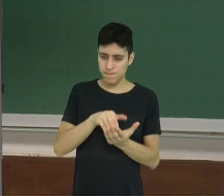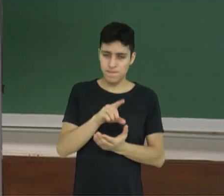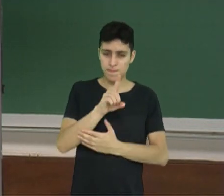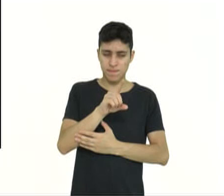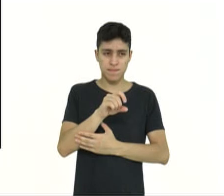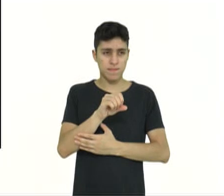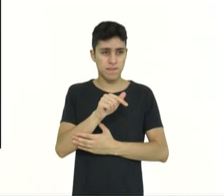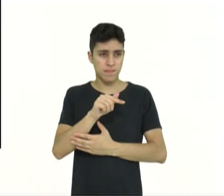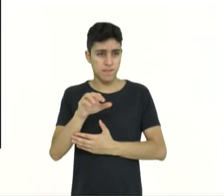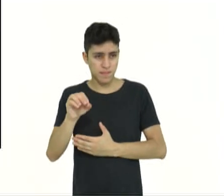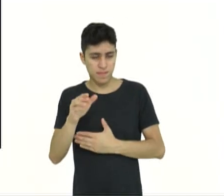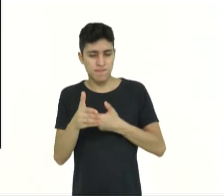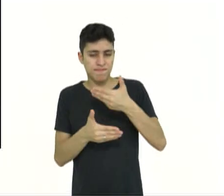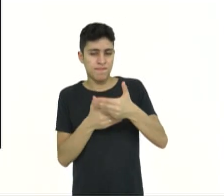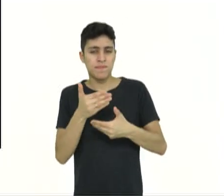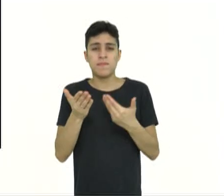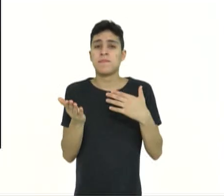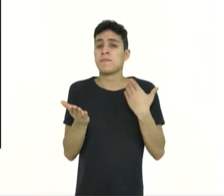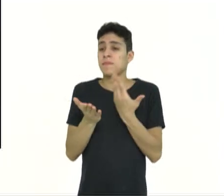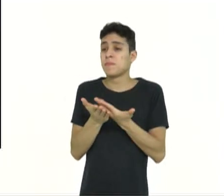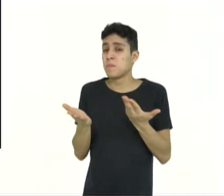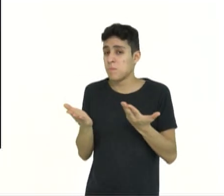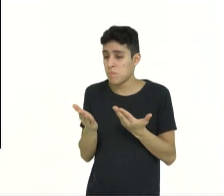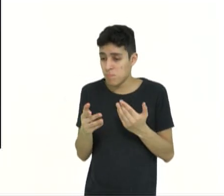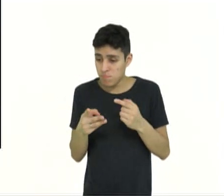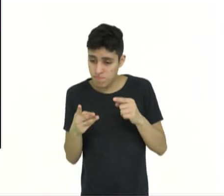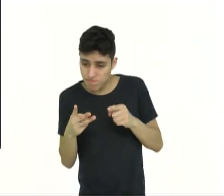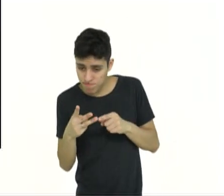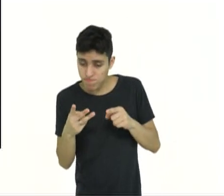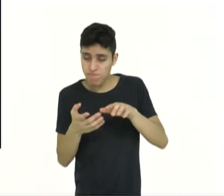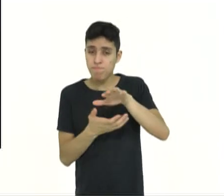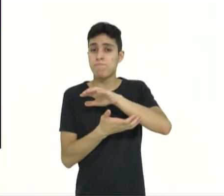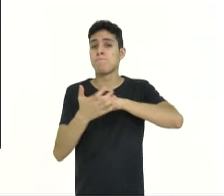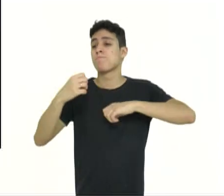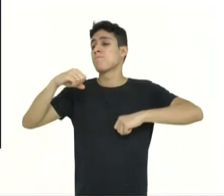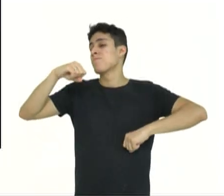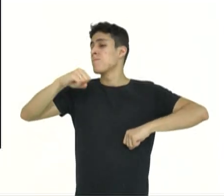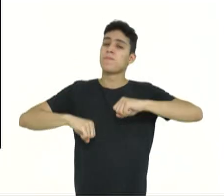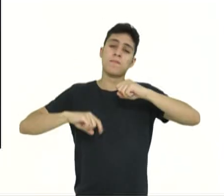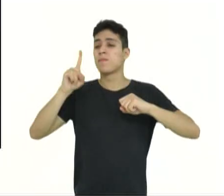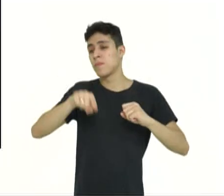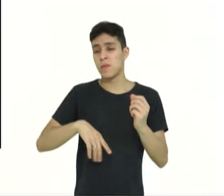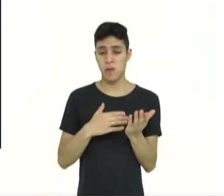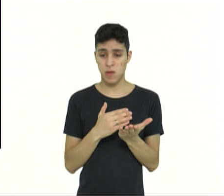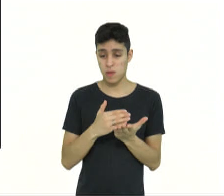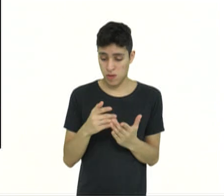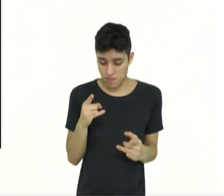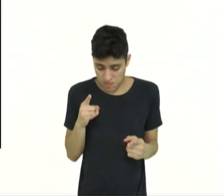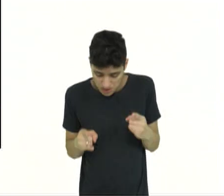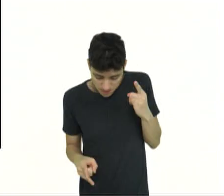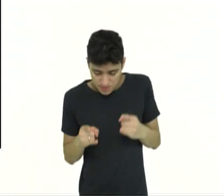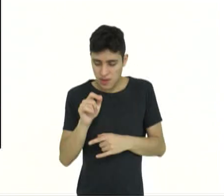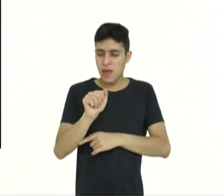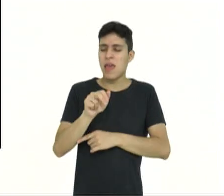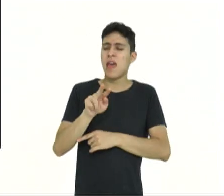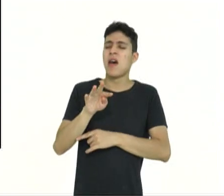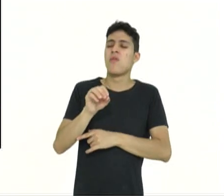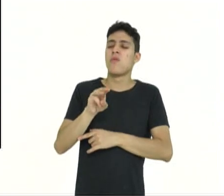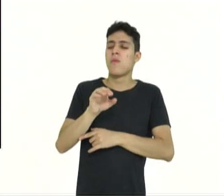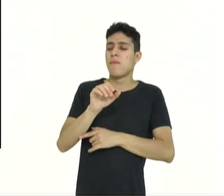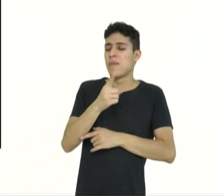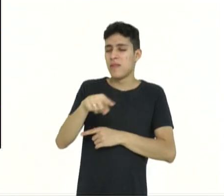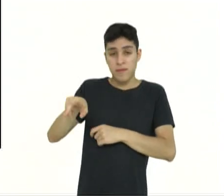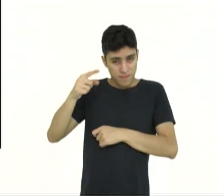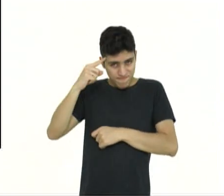1970 aproximadamente, onde nós temos a terceira revolução industrial, que é a automação, a robótica, computadores, internet